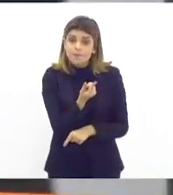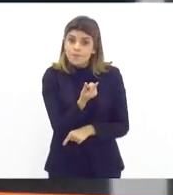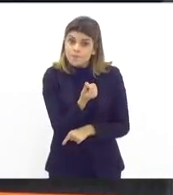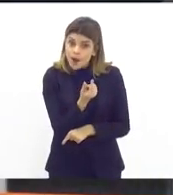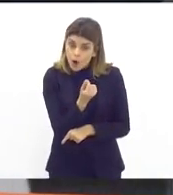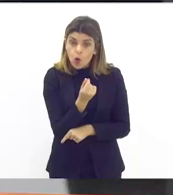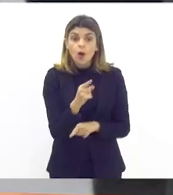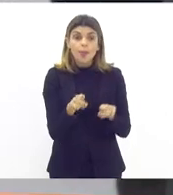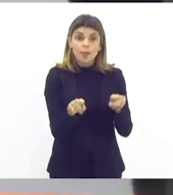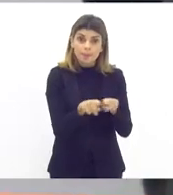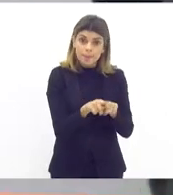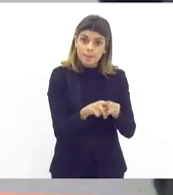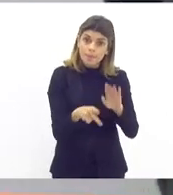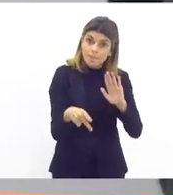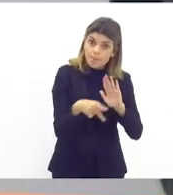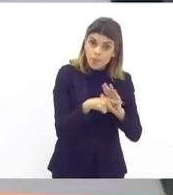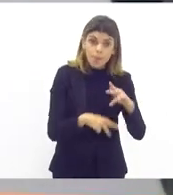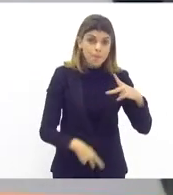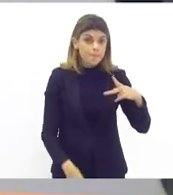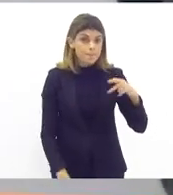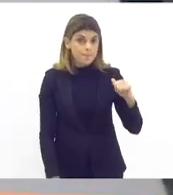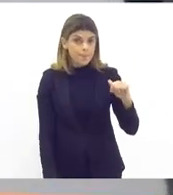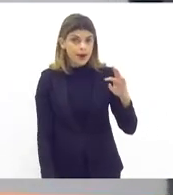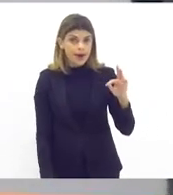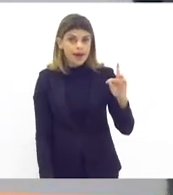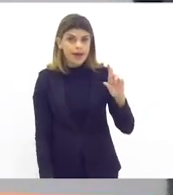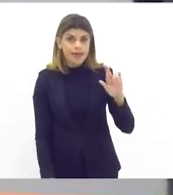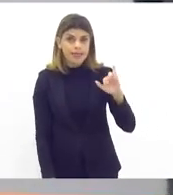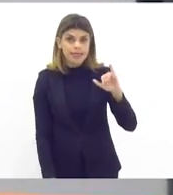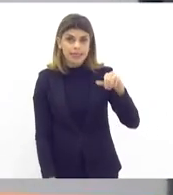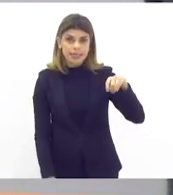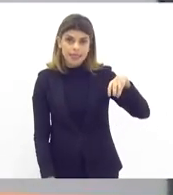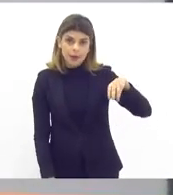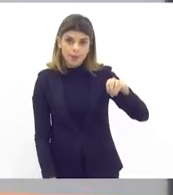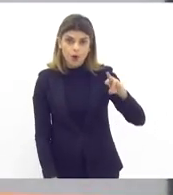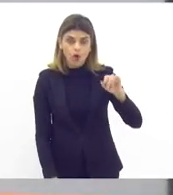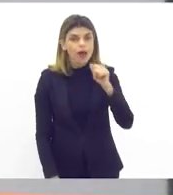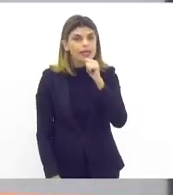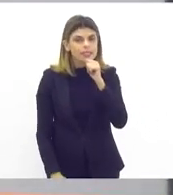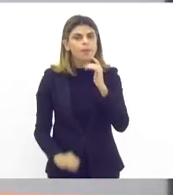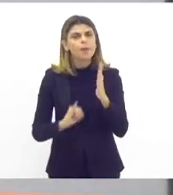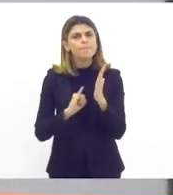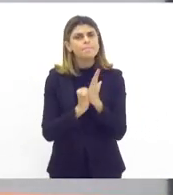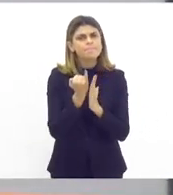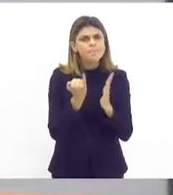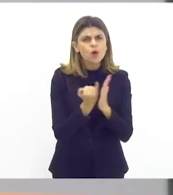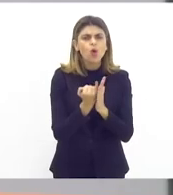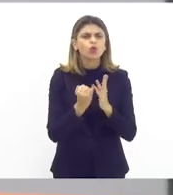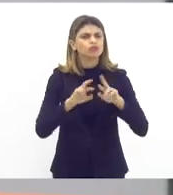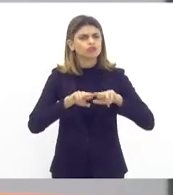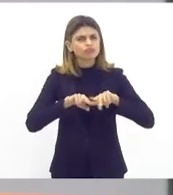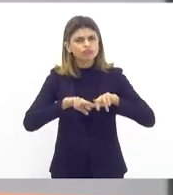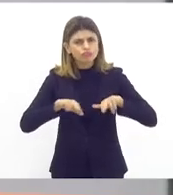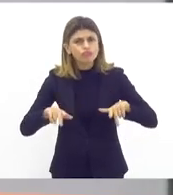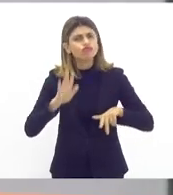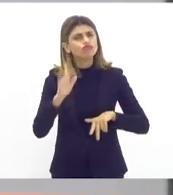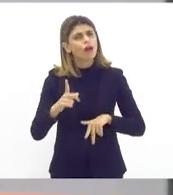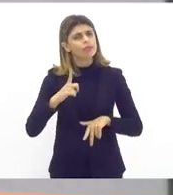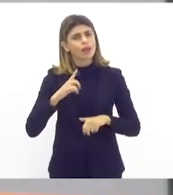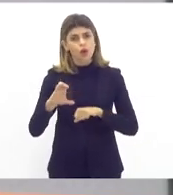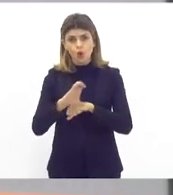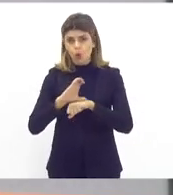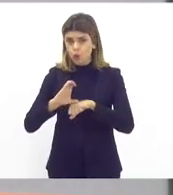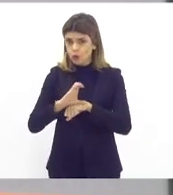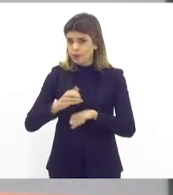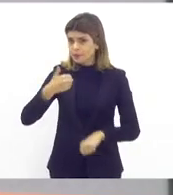mas e o patrimônio. Né? Nós temos, por exemplo, o imposto sobre grandes fortunas, que já consta na Constituição